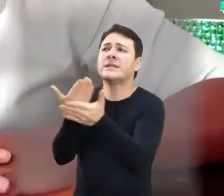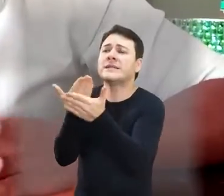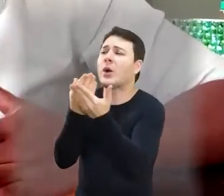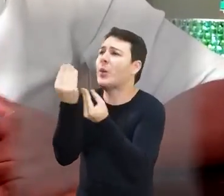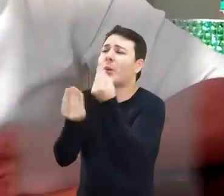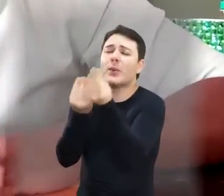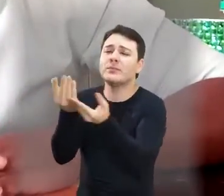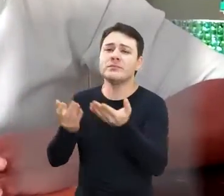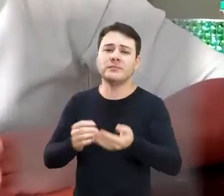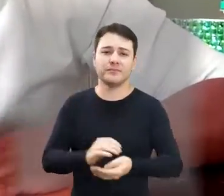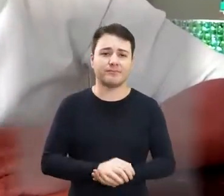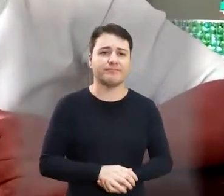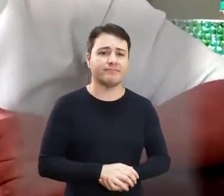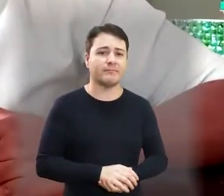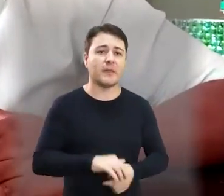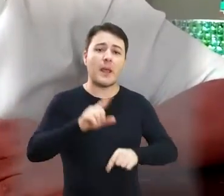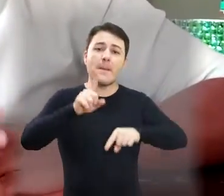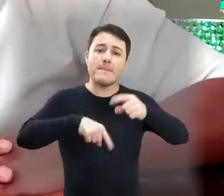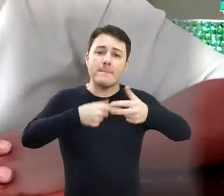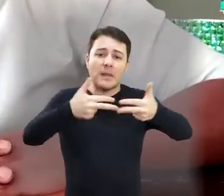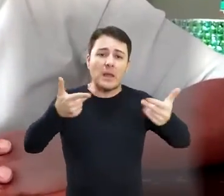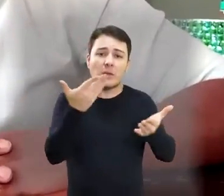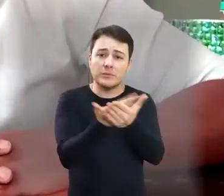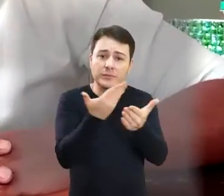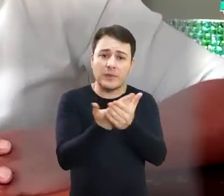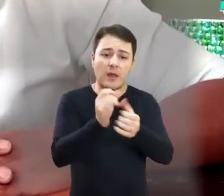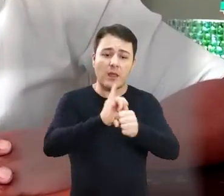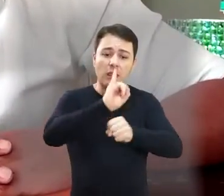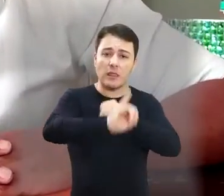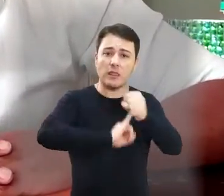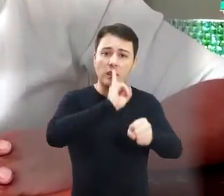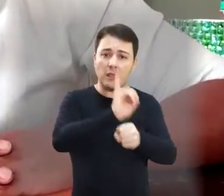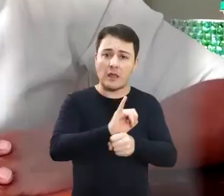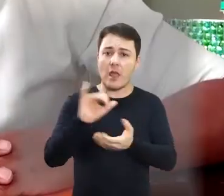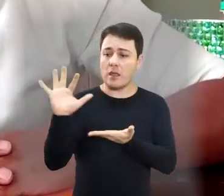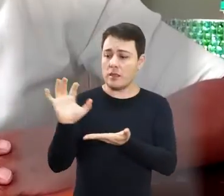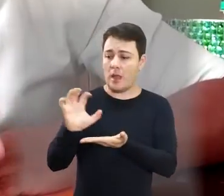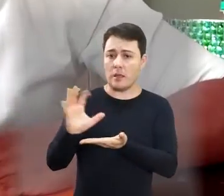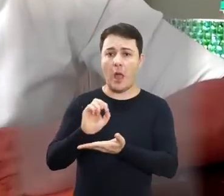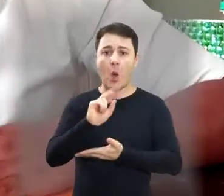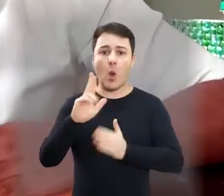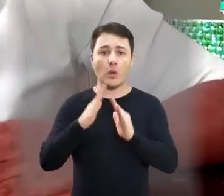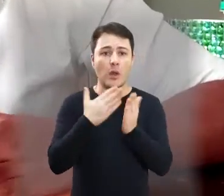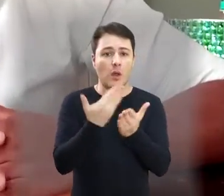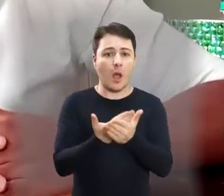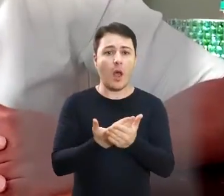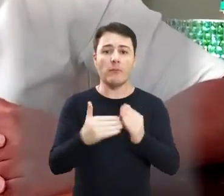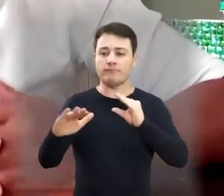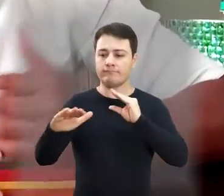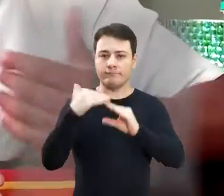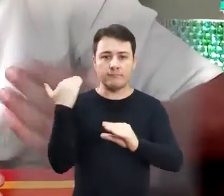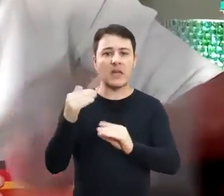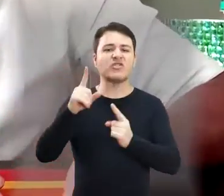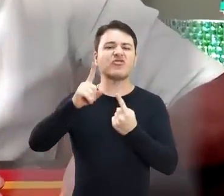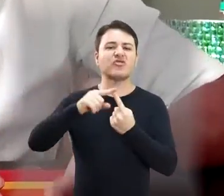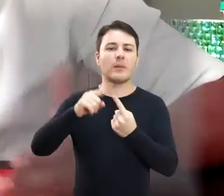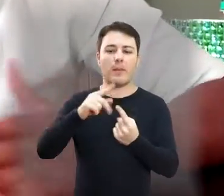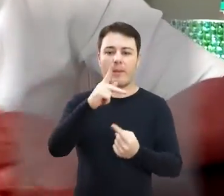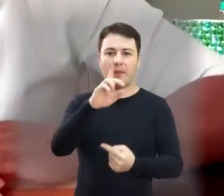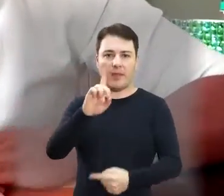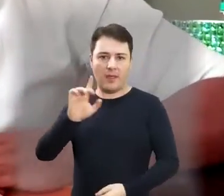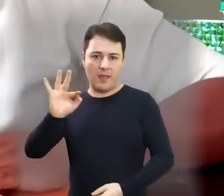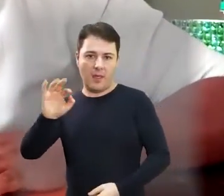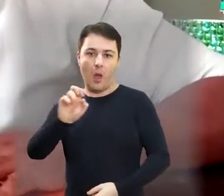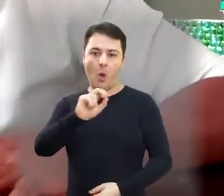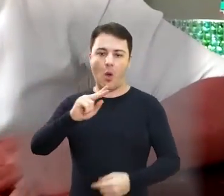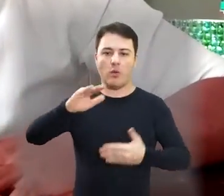então? Como estudar? É importante acessar os conteúdos que você pode ter pela internet, que você pode estar recebendo pela